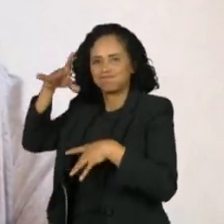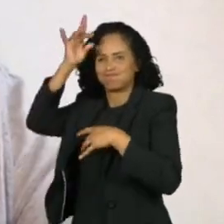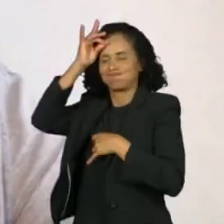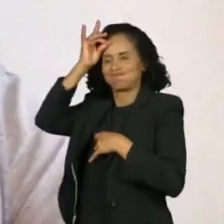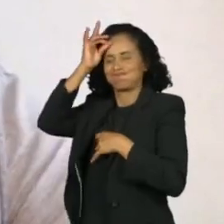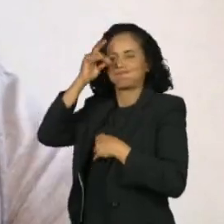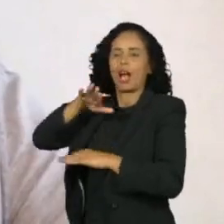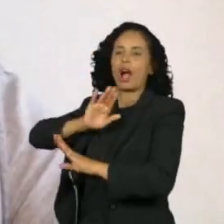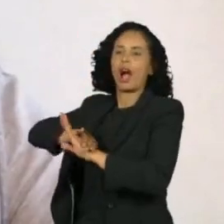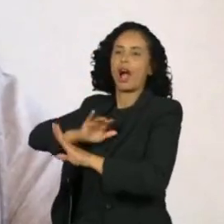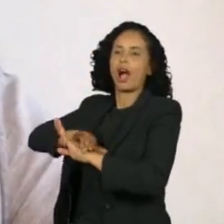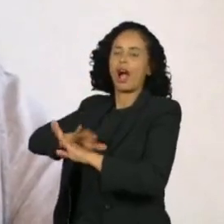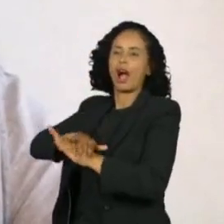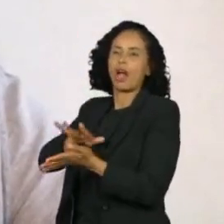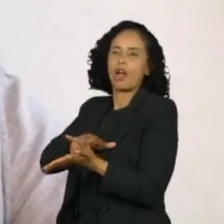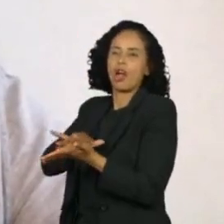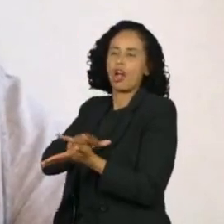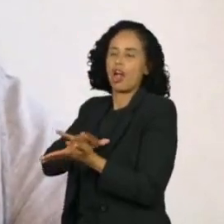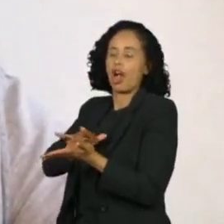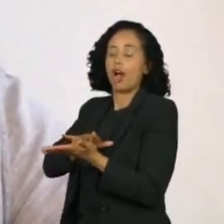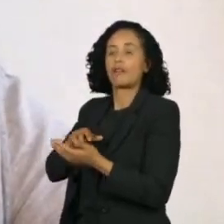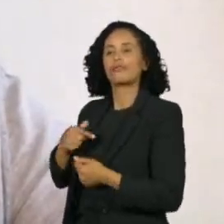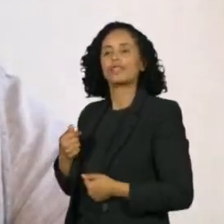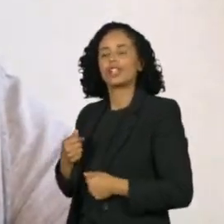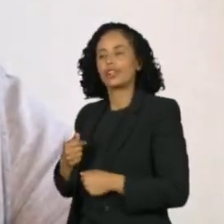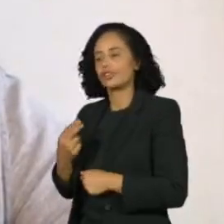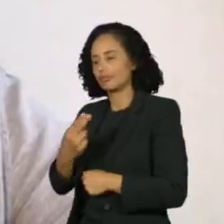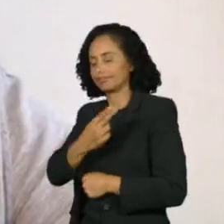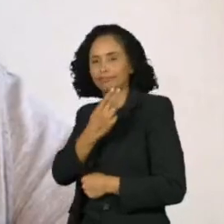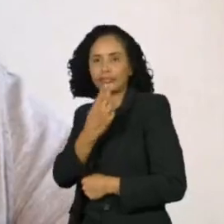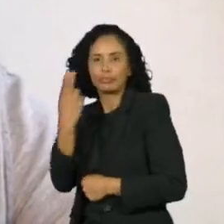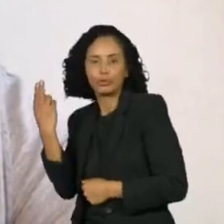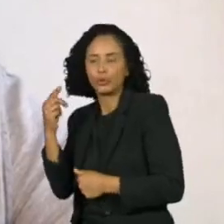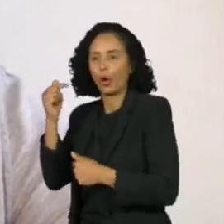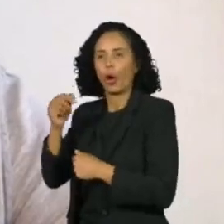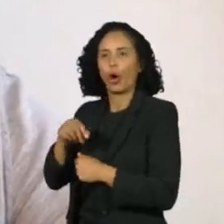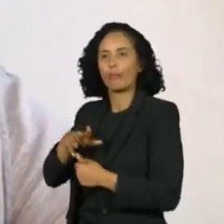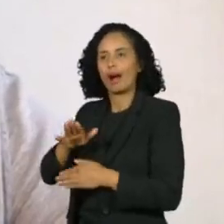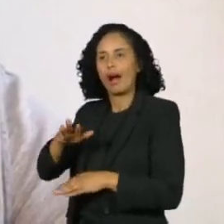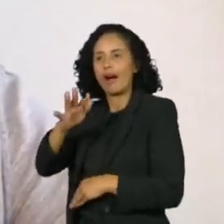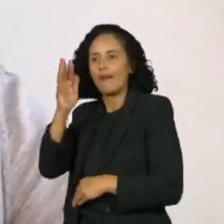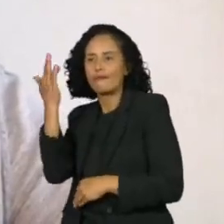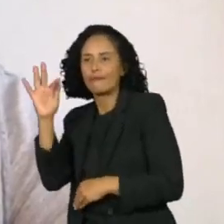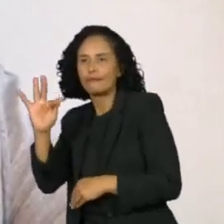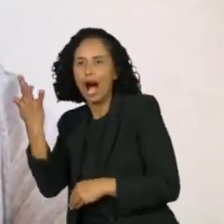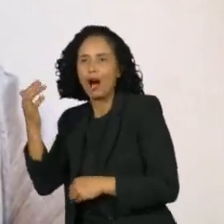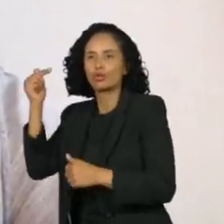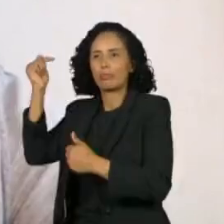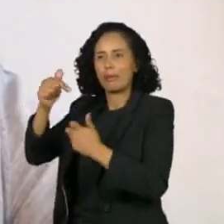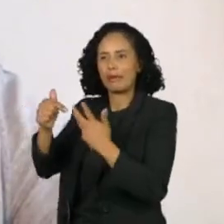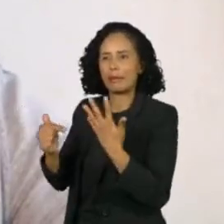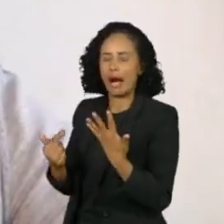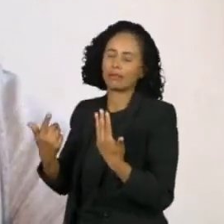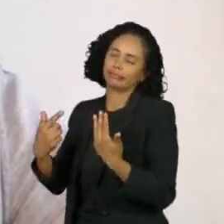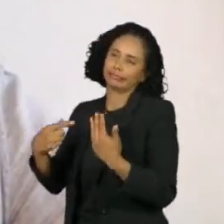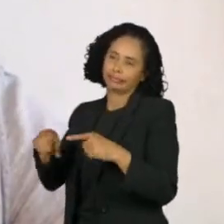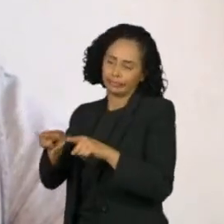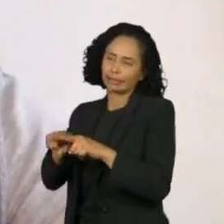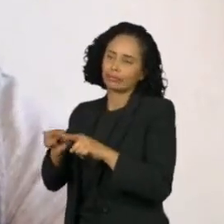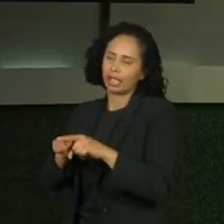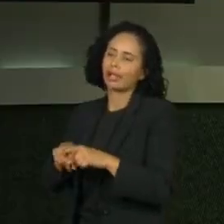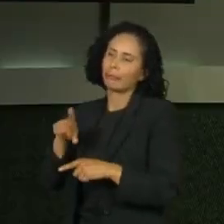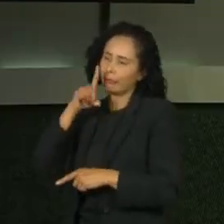golpes continuam sendo executados por criminosos quando este tem de posse dados de vítimas e, nesse caso, os